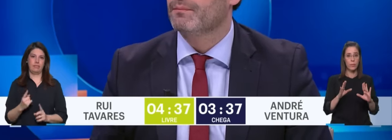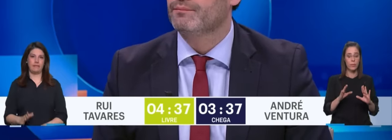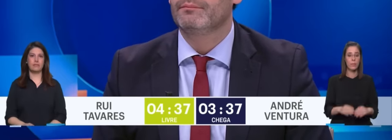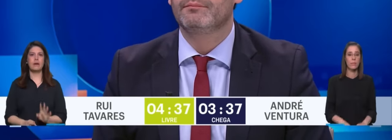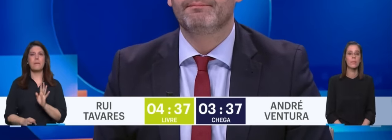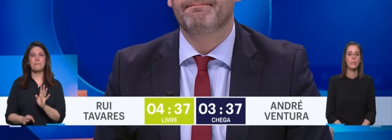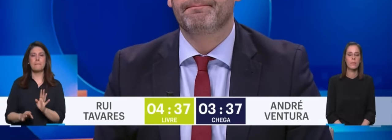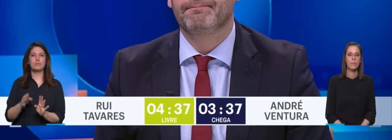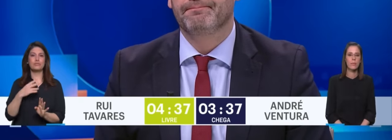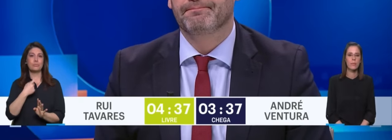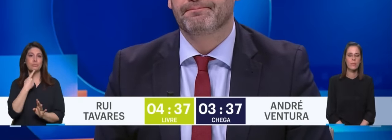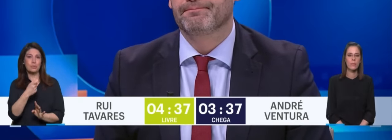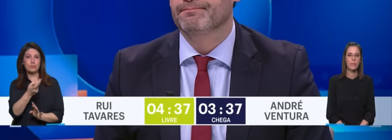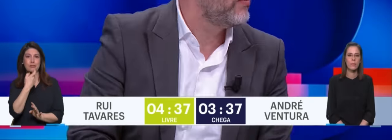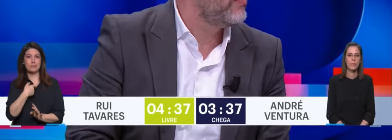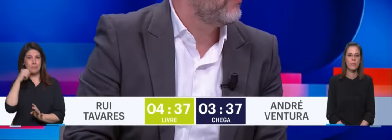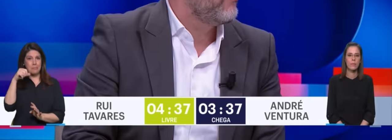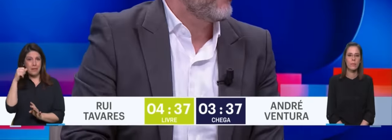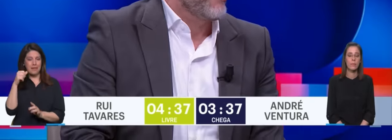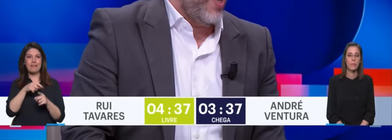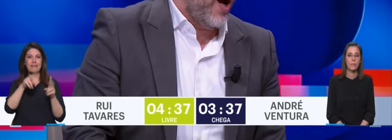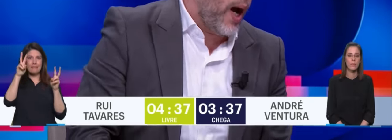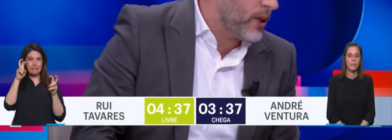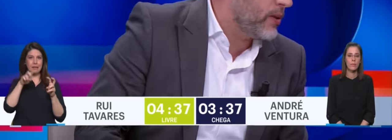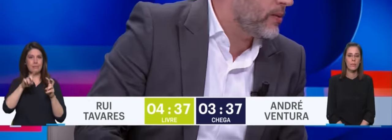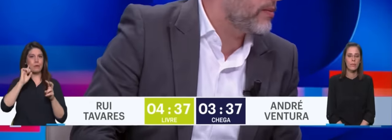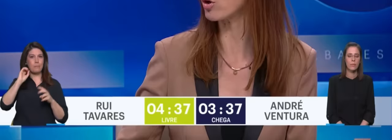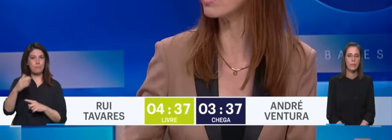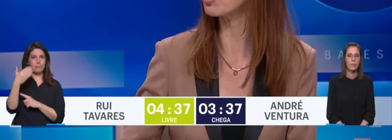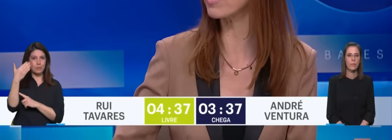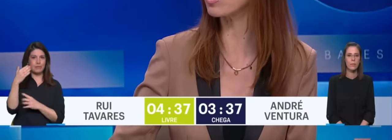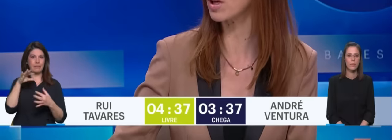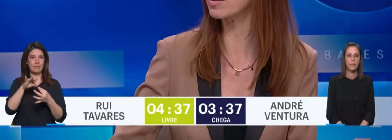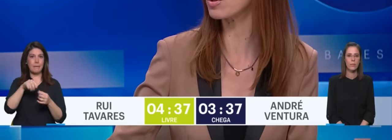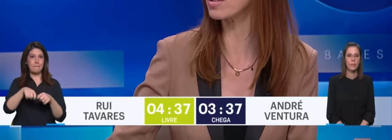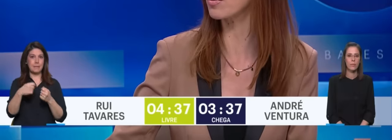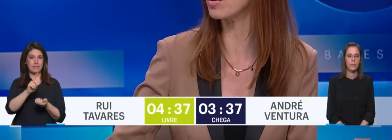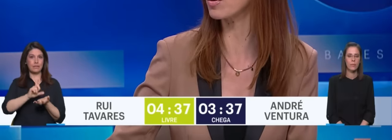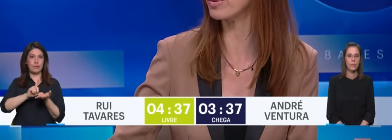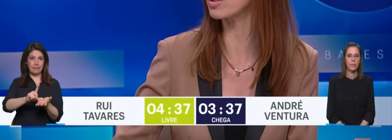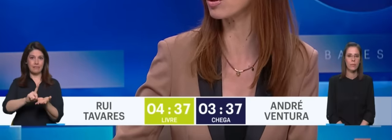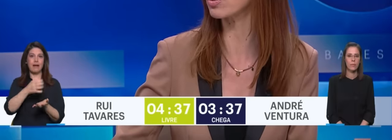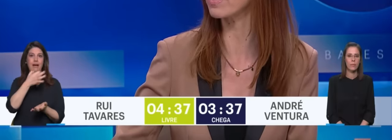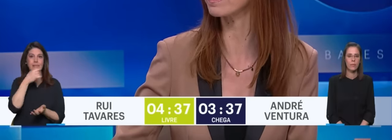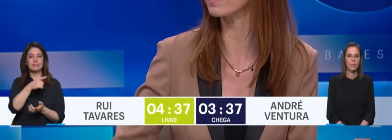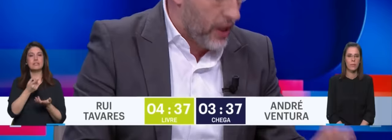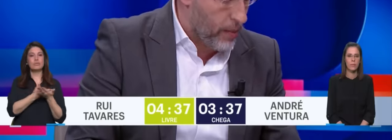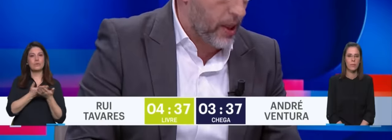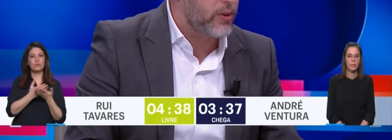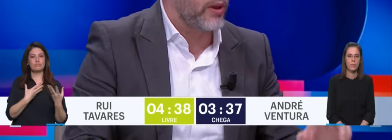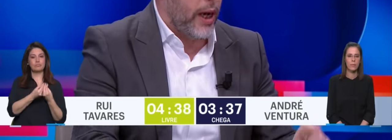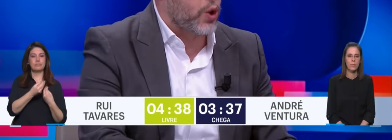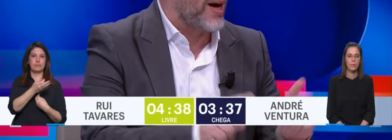me responder Rui Tavares se este assunto e vai ser uma prioridade para o livre numa eventual negociação com o partido socialista